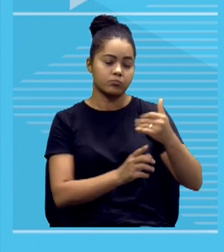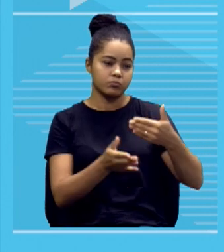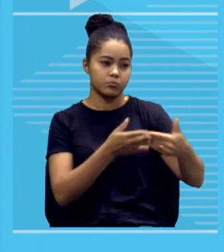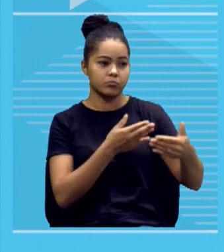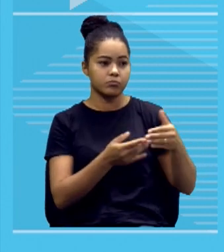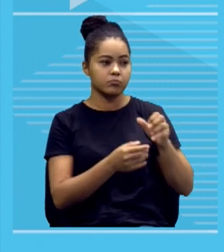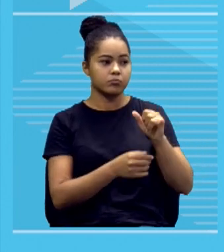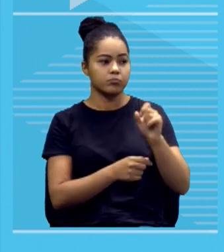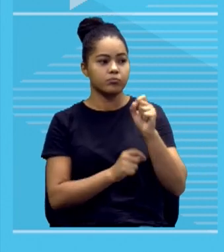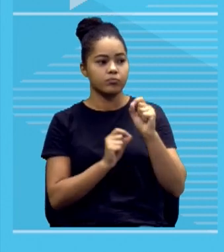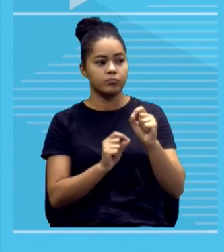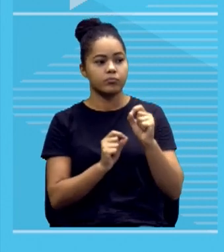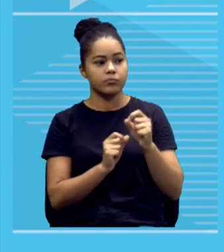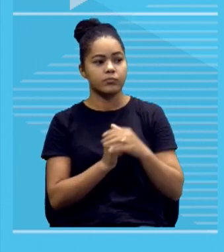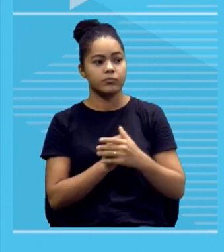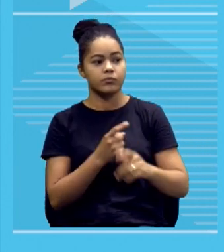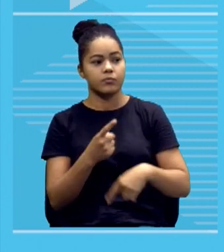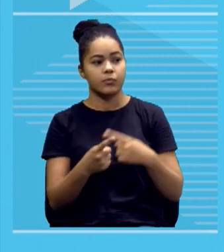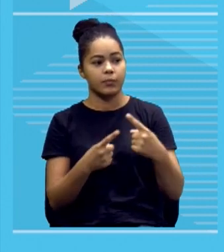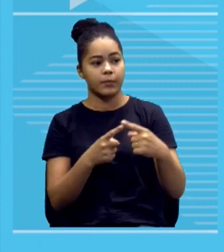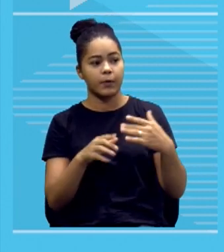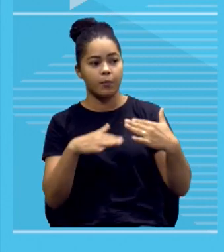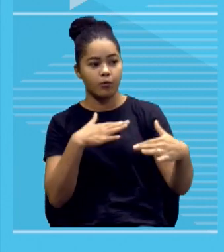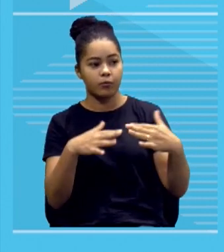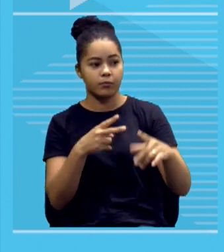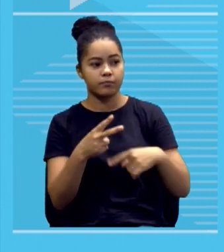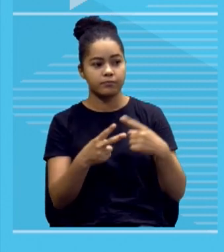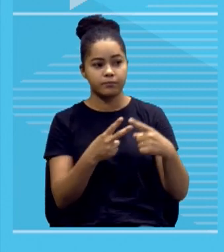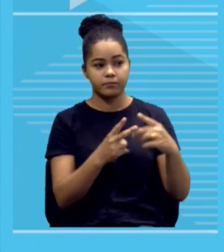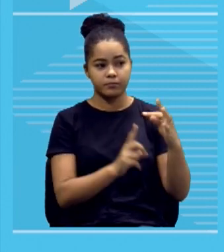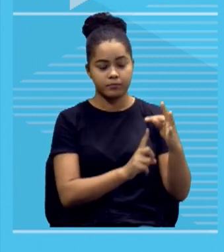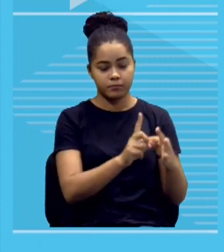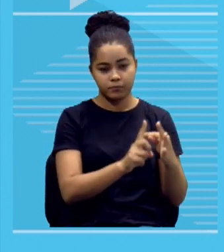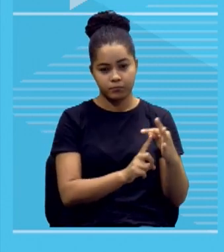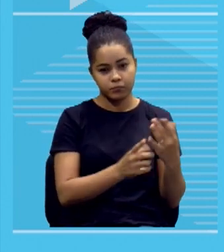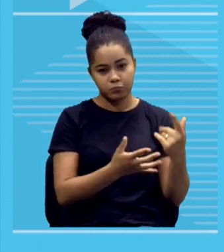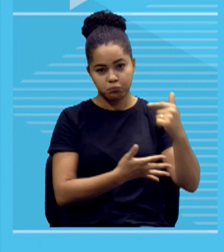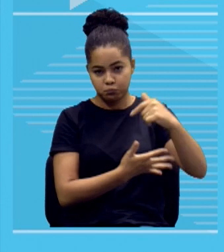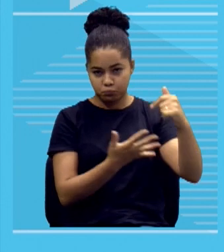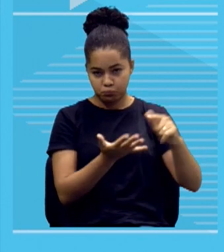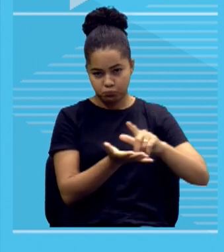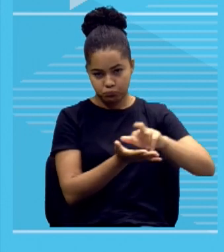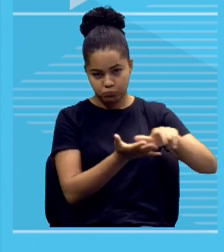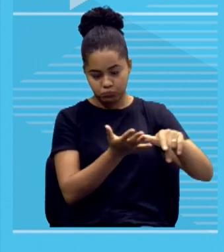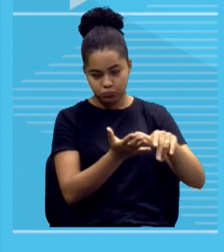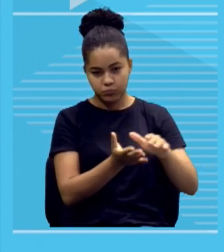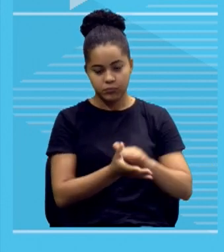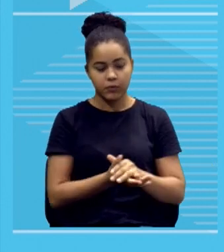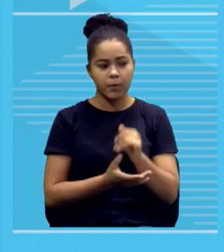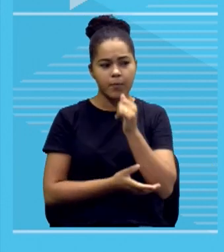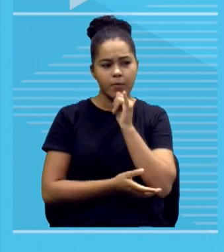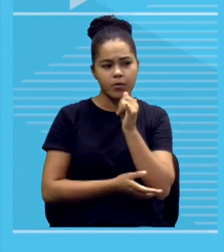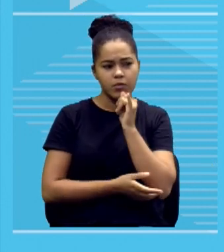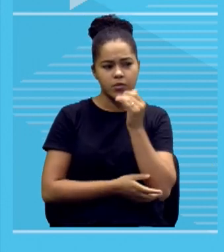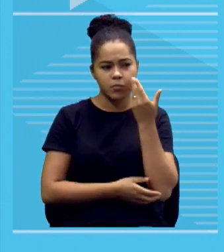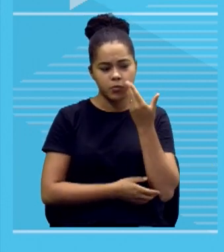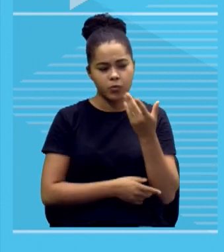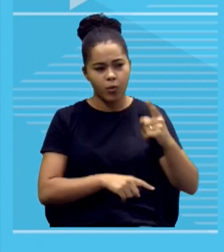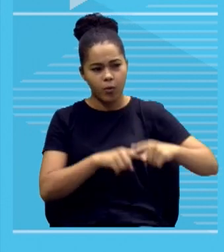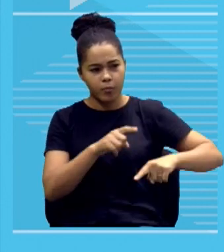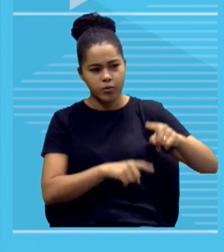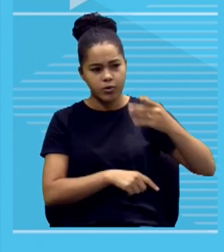outras. Um exemplo de receptor é um motor elétrico, que transforma energia elétrica em energia mecânica. Exemplo de motor